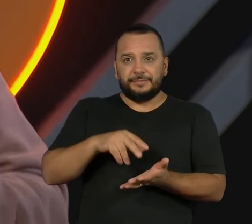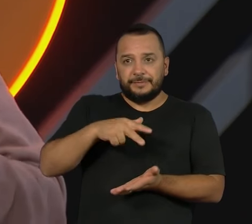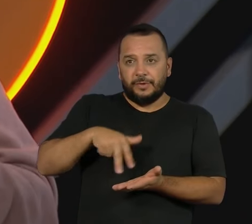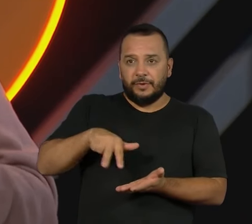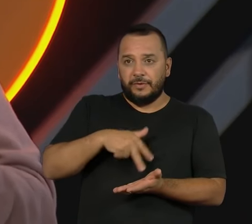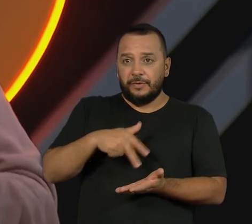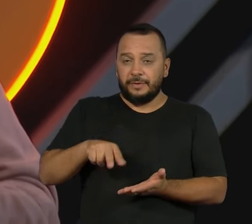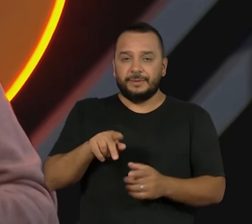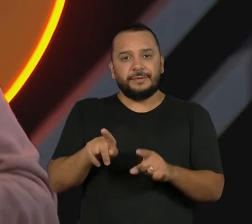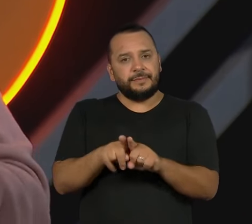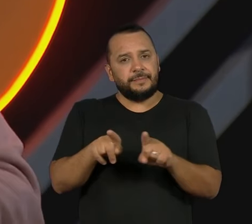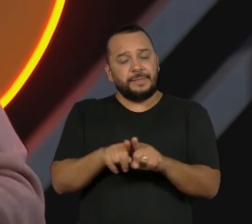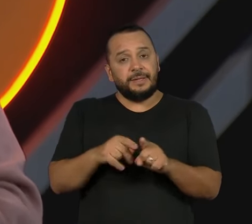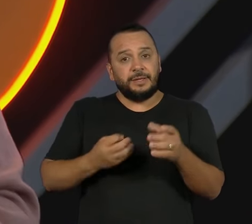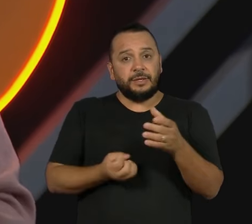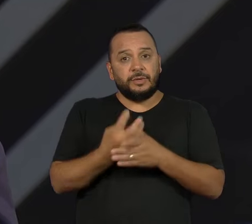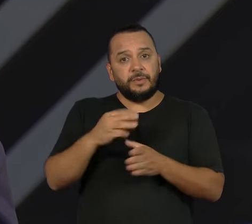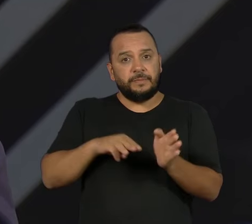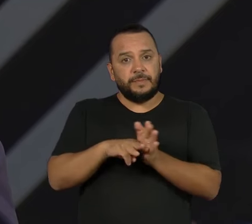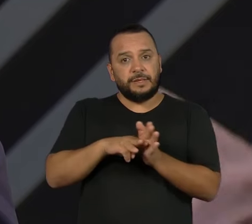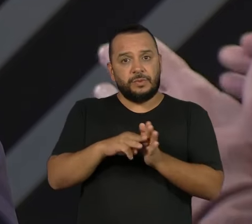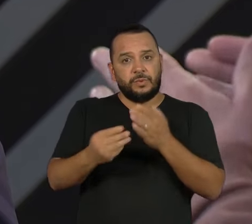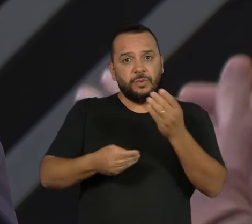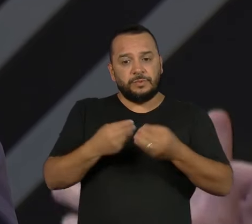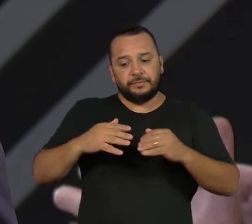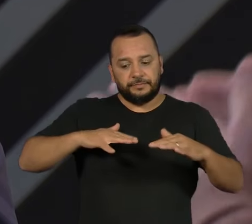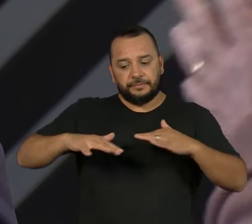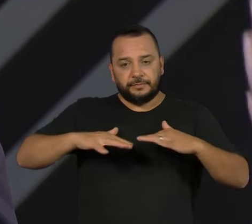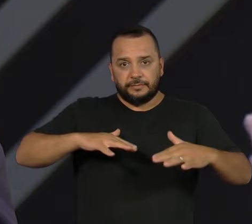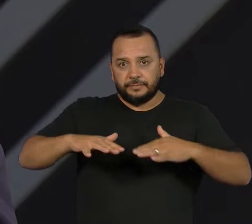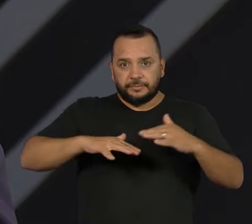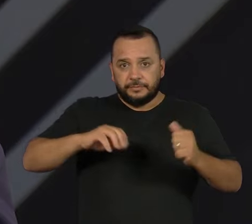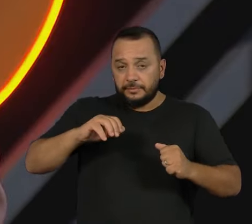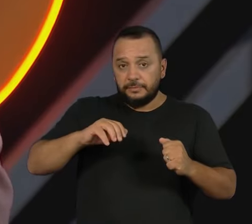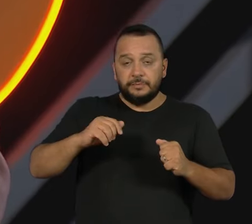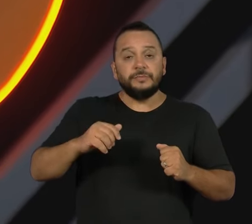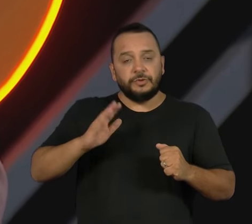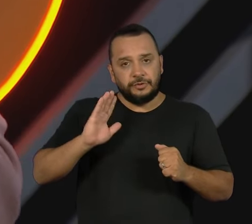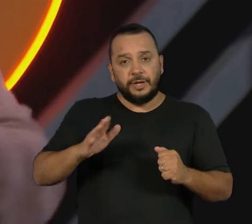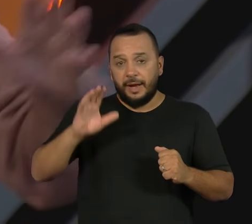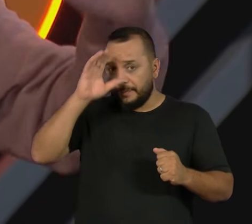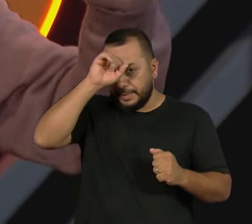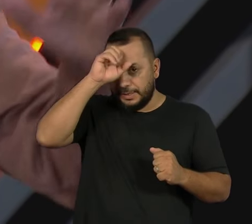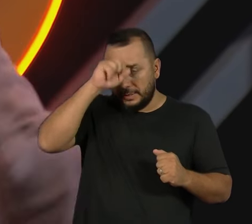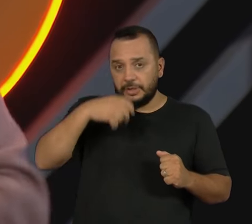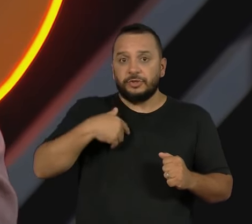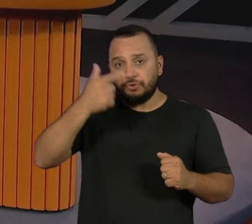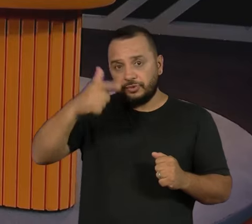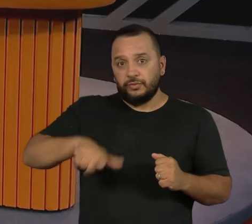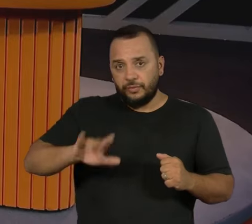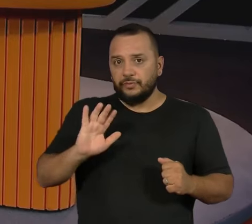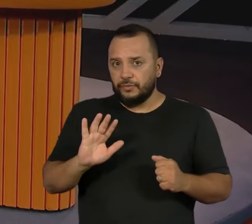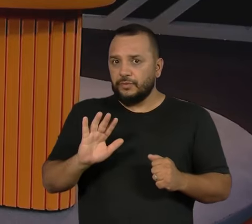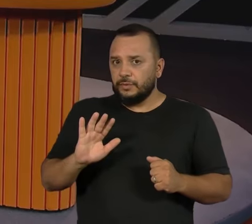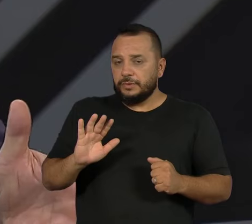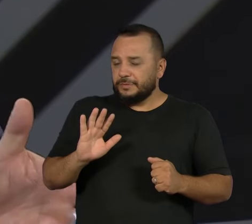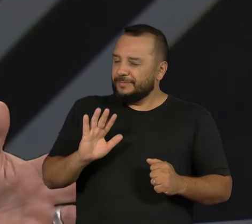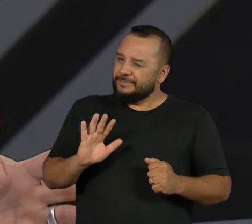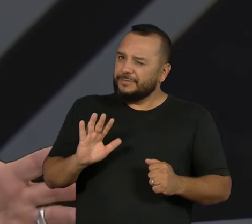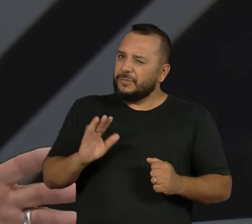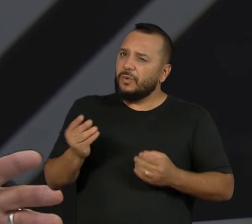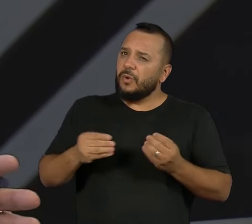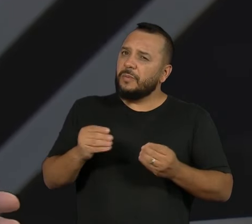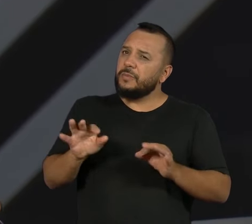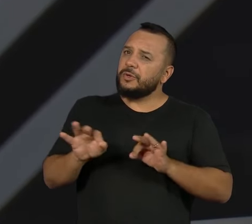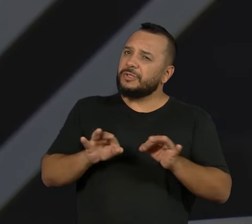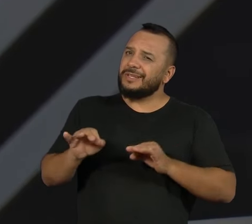de reeducação do movimento. O que é o projeto Cidadão Dançante? Quando a minha